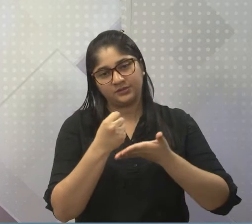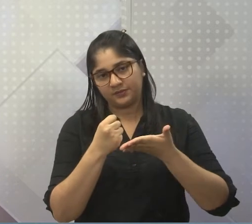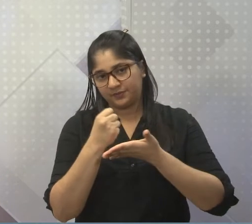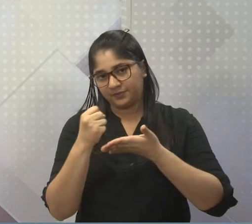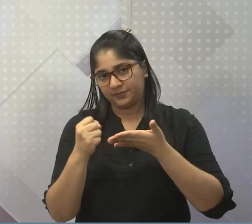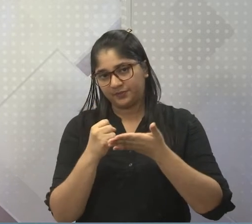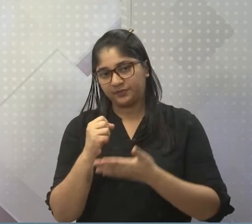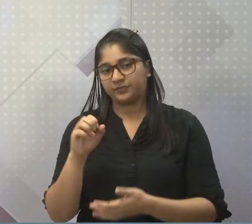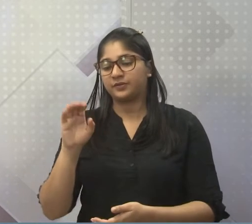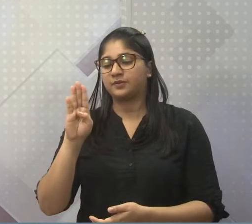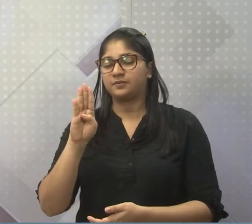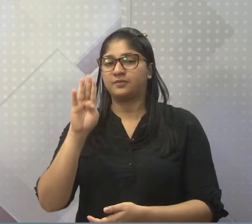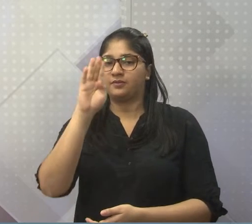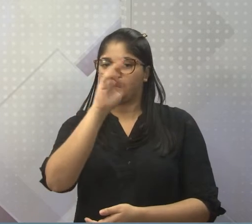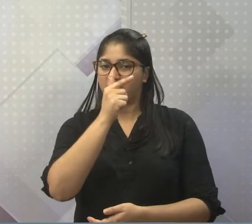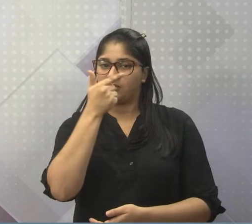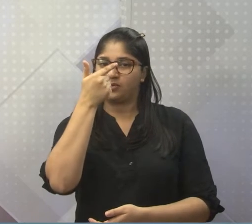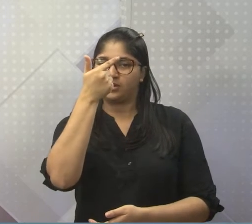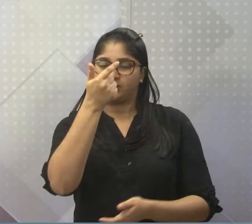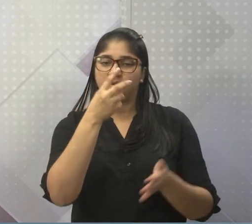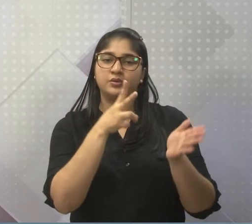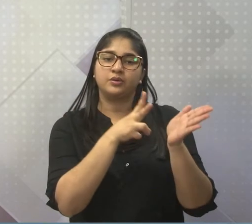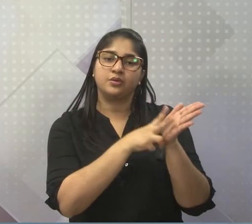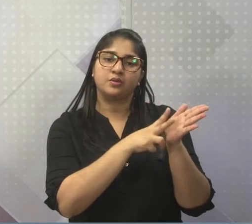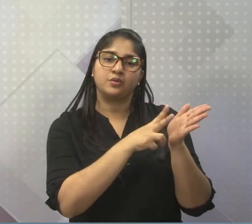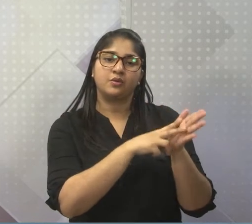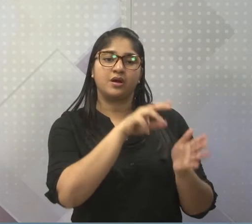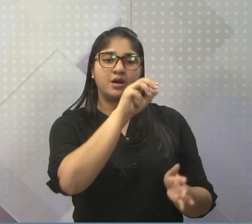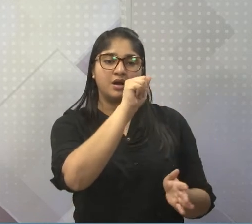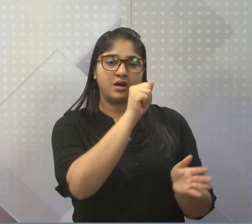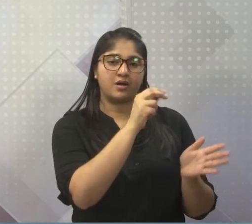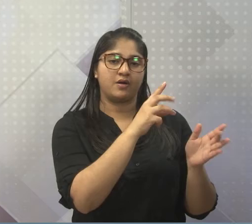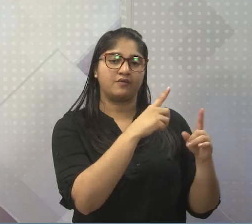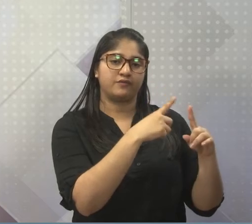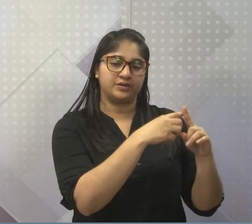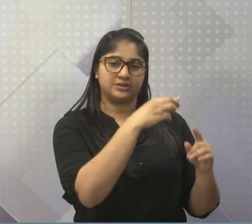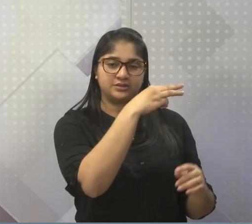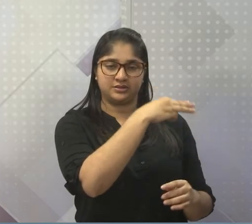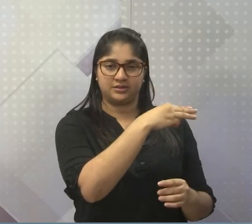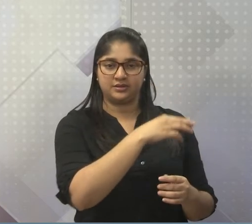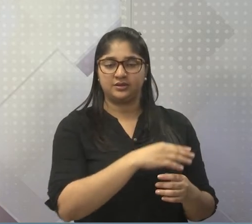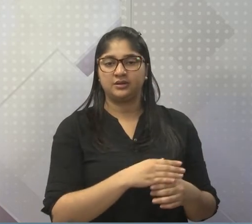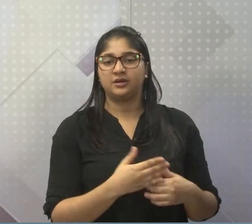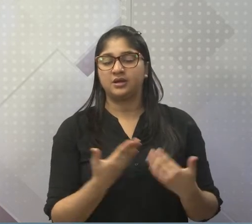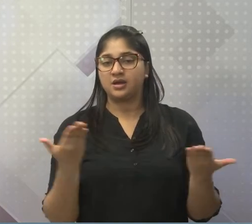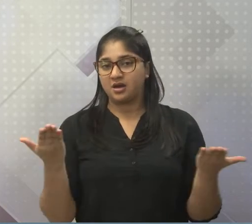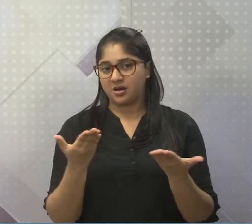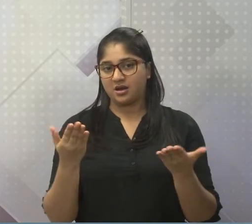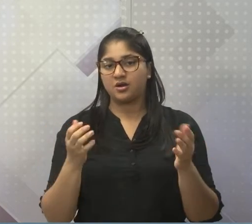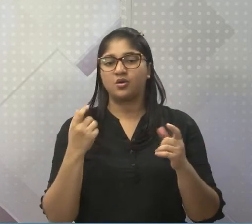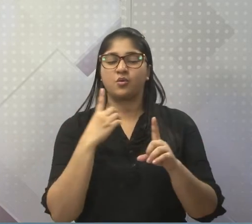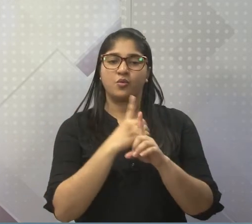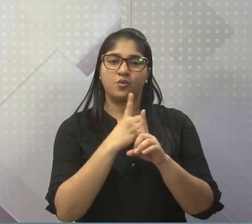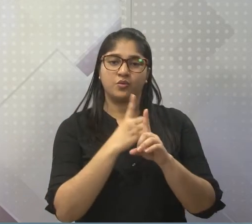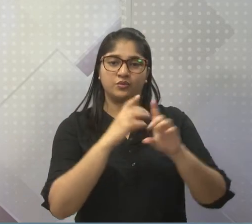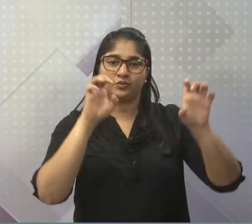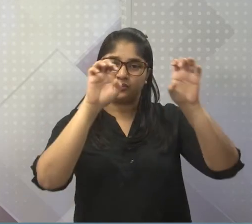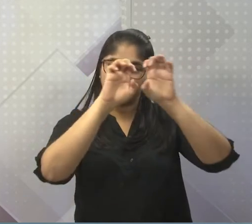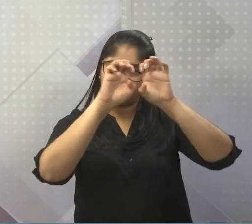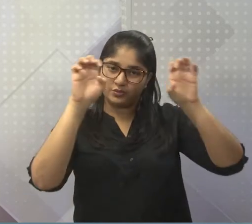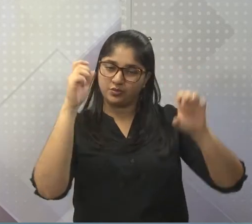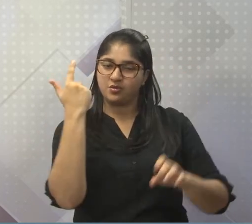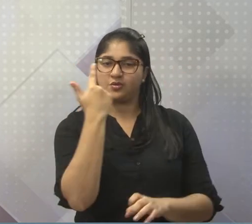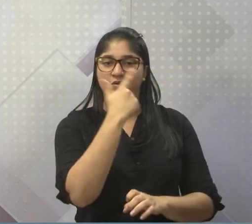nós temos B ao quadrado igual a A vezes N. E a gente